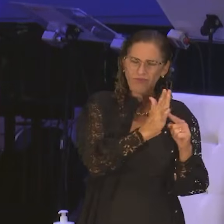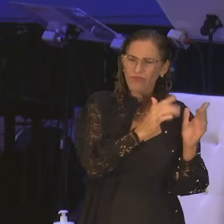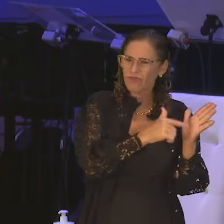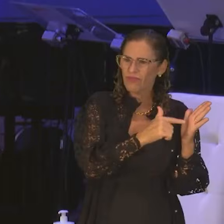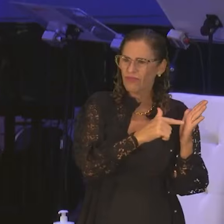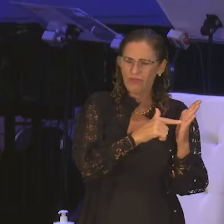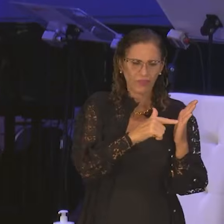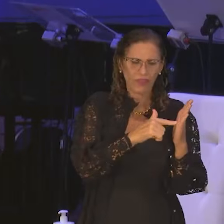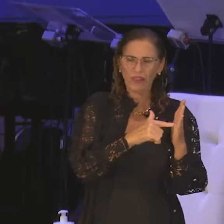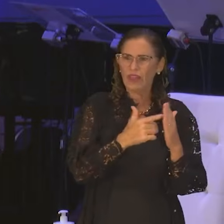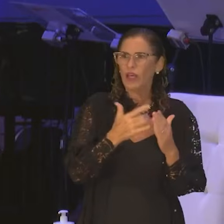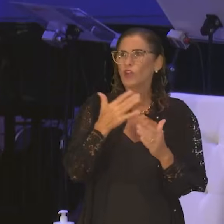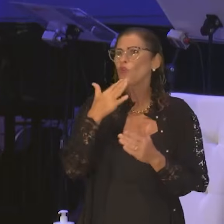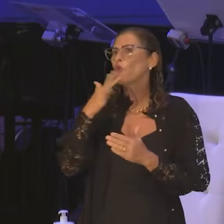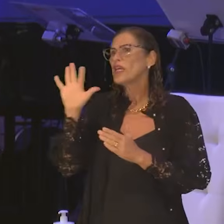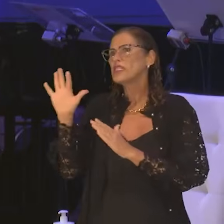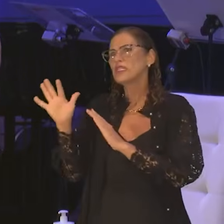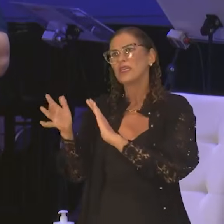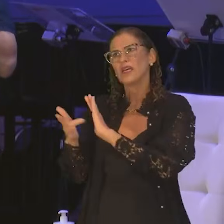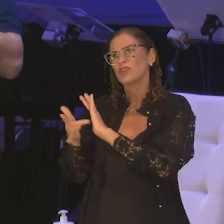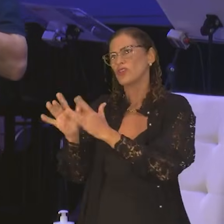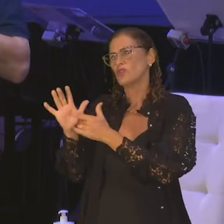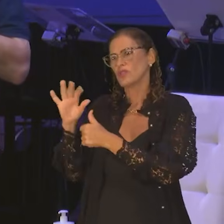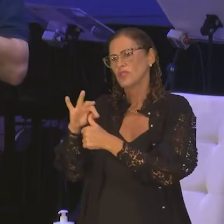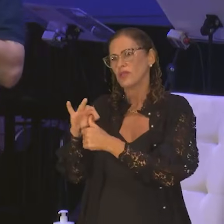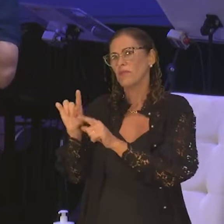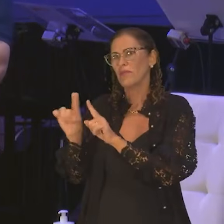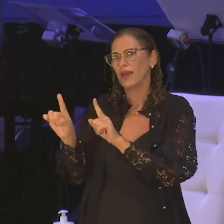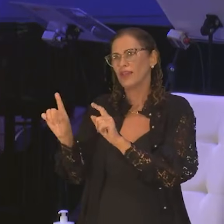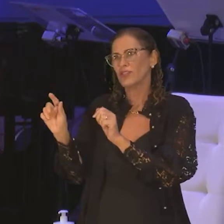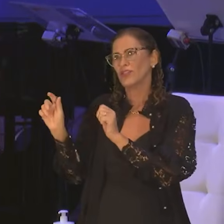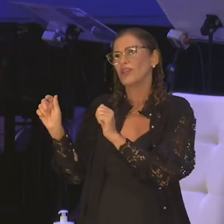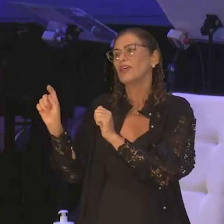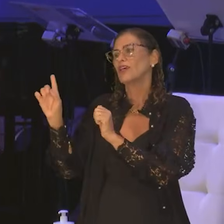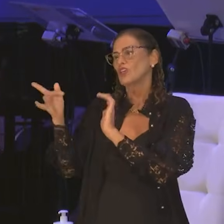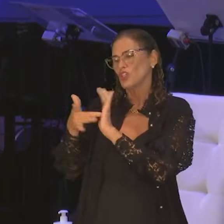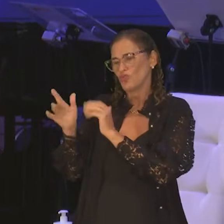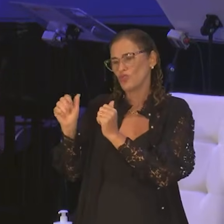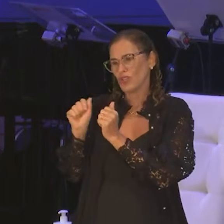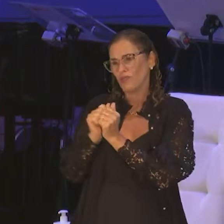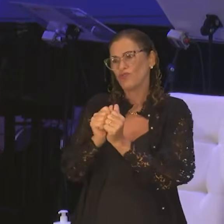Eu não conhecia a Cristo, mas com certeza Ele andava comigo passo por passo.